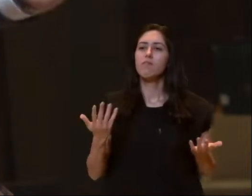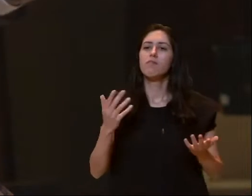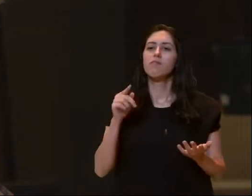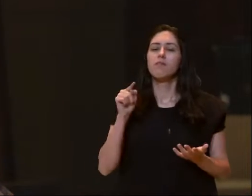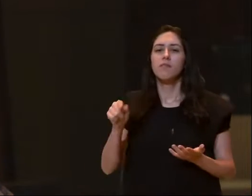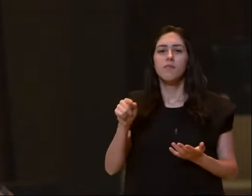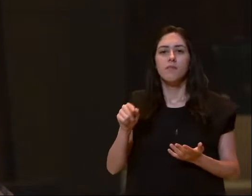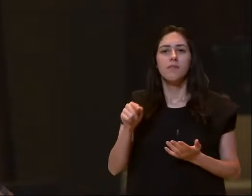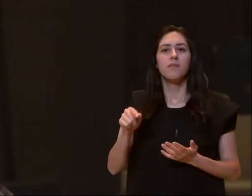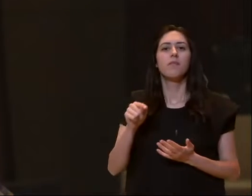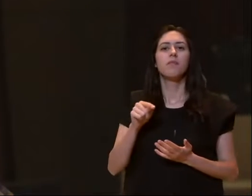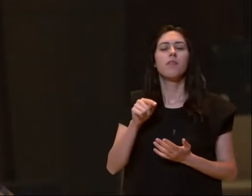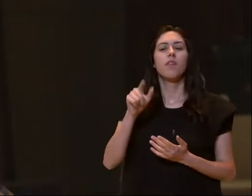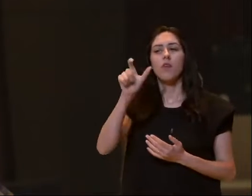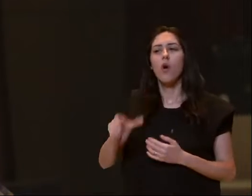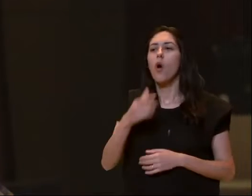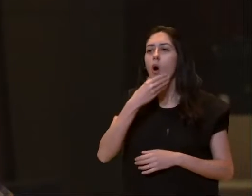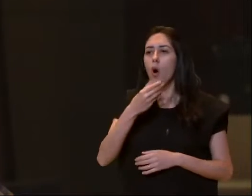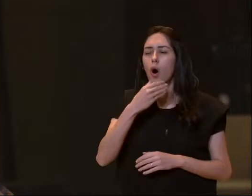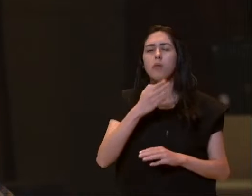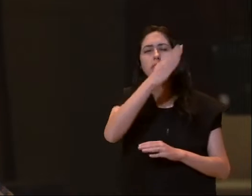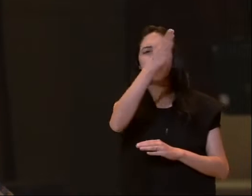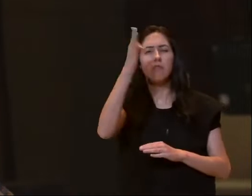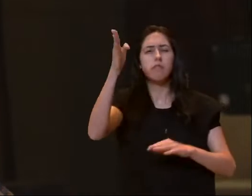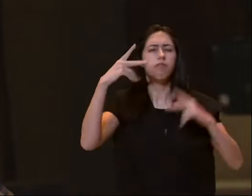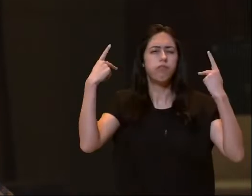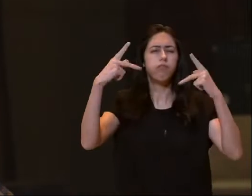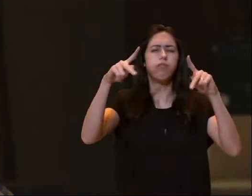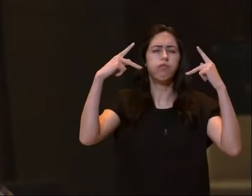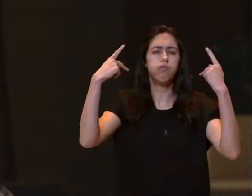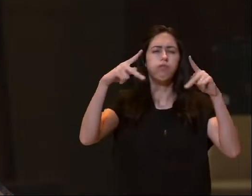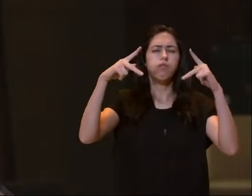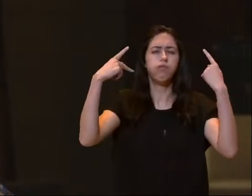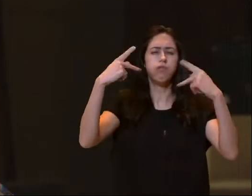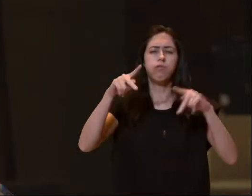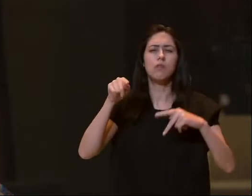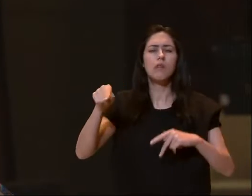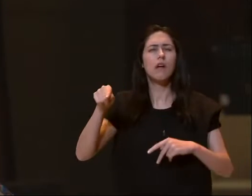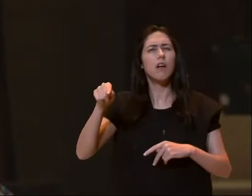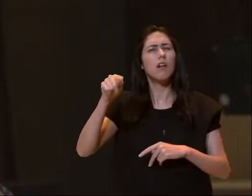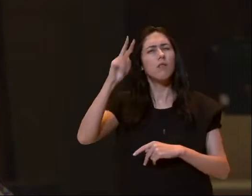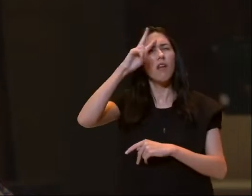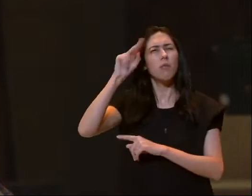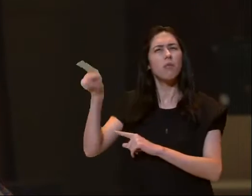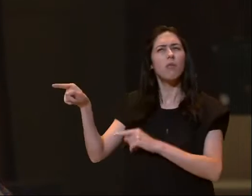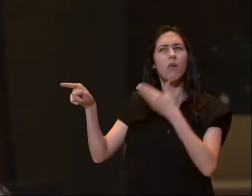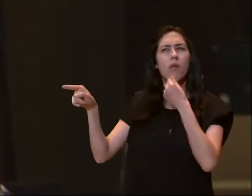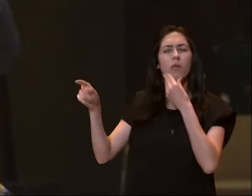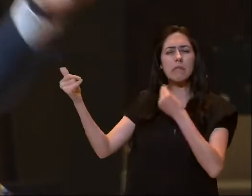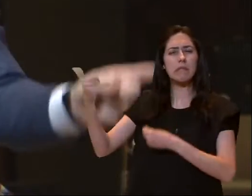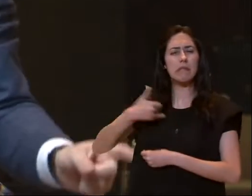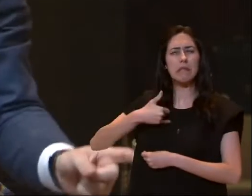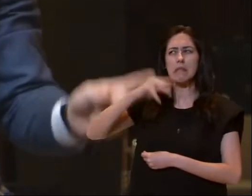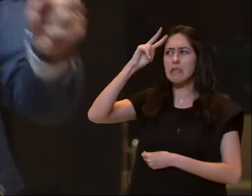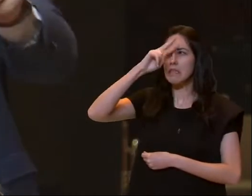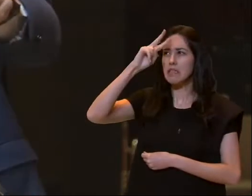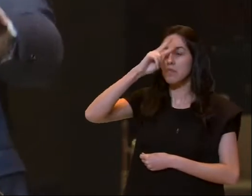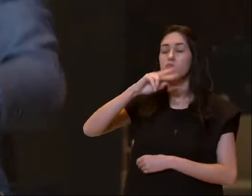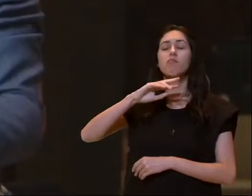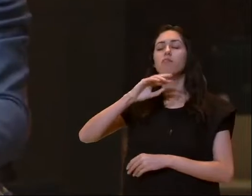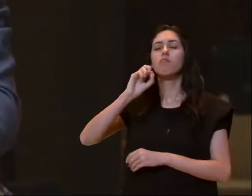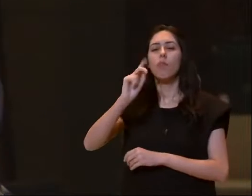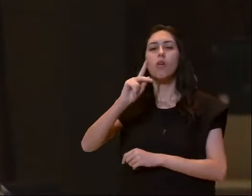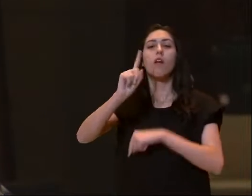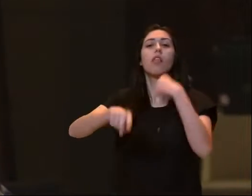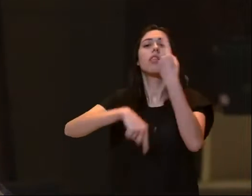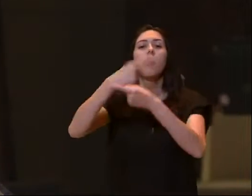de mensagens e aquelas palavras não saem da sua mente. E quando ele está numa outra conferência, agora em